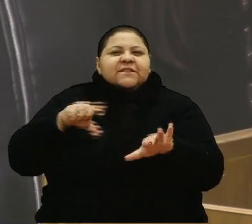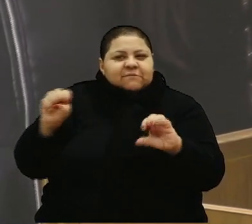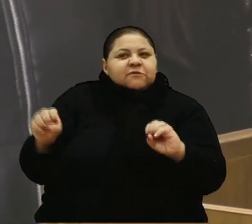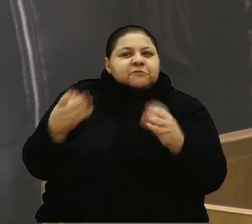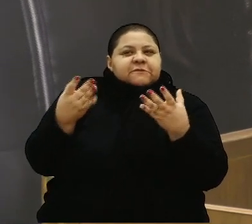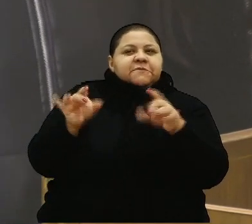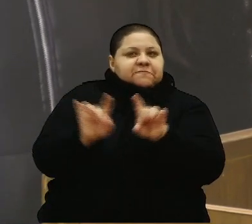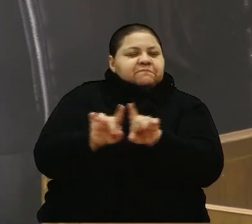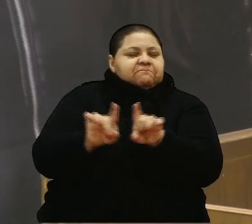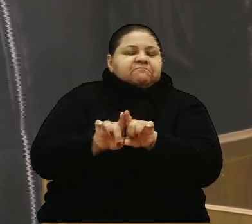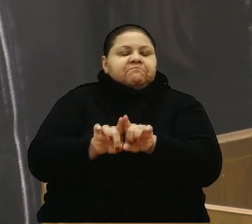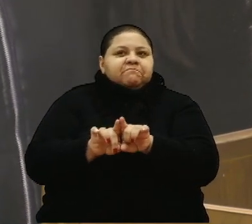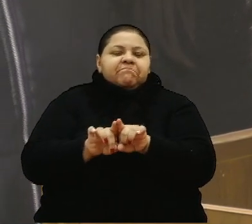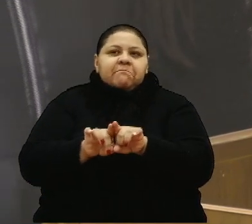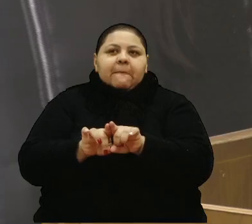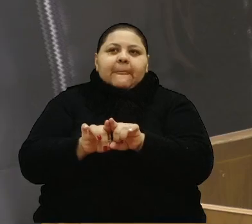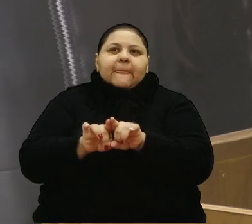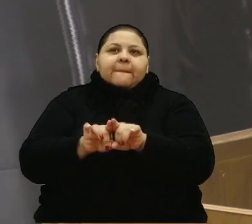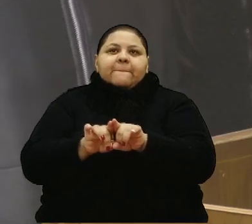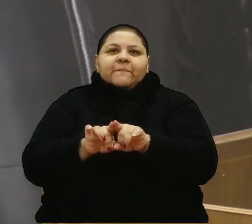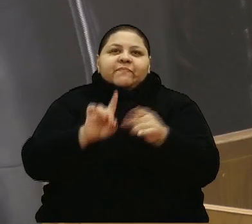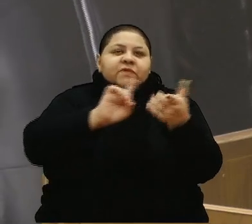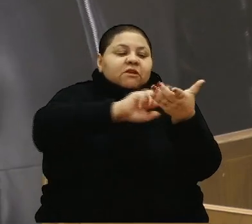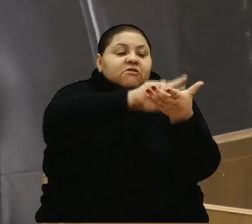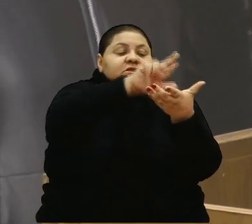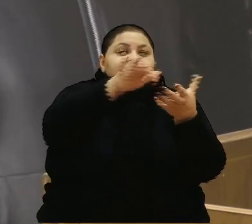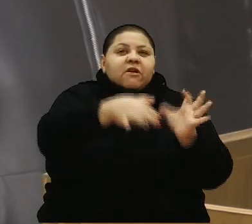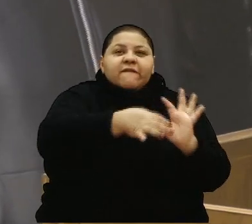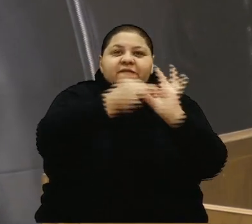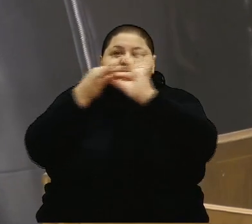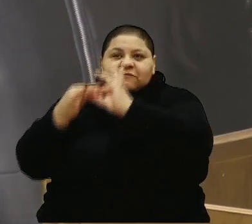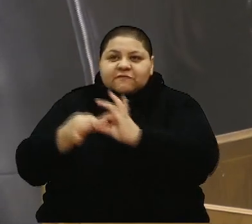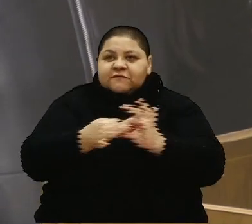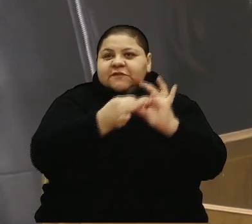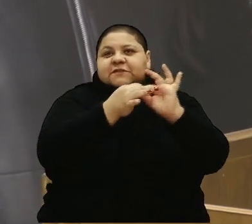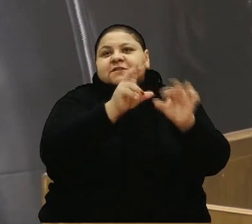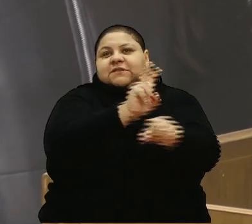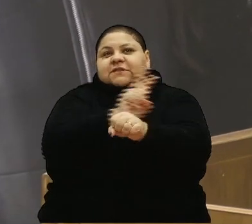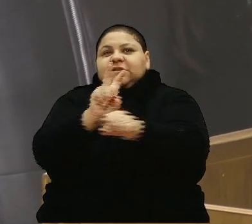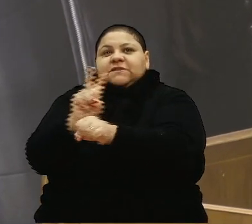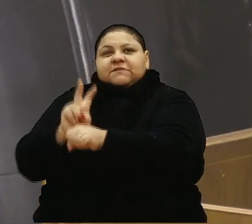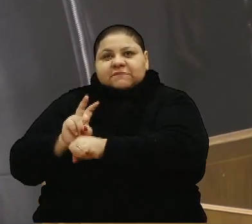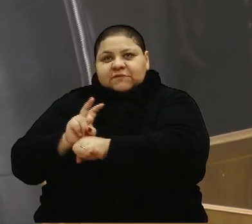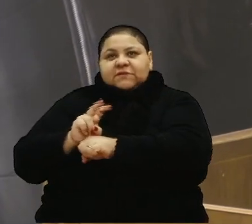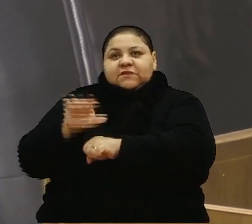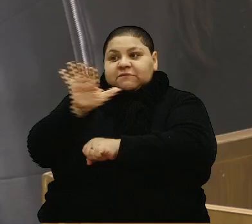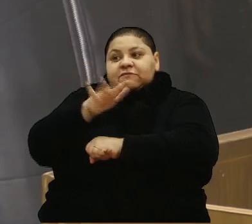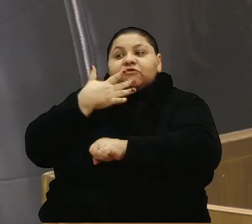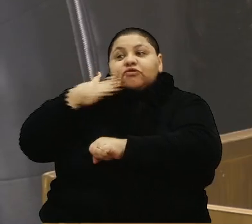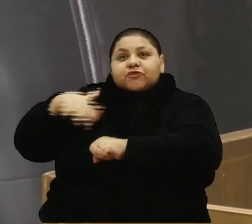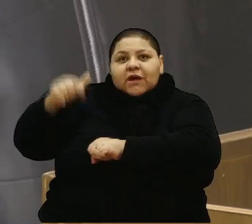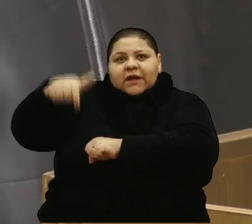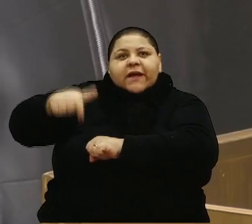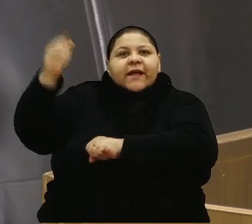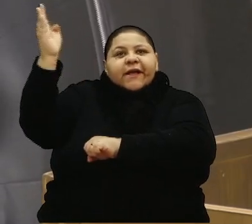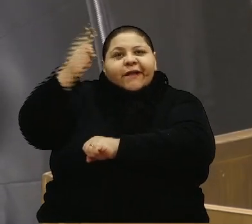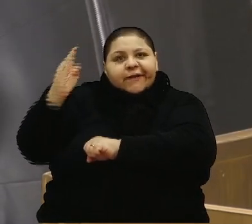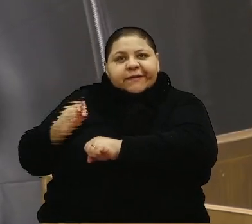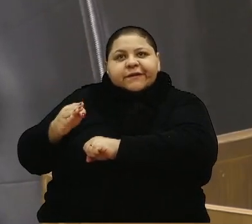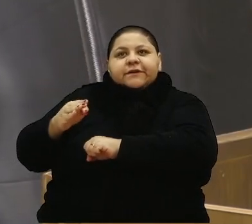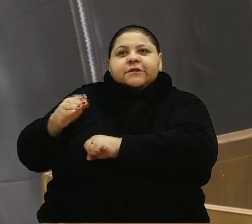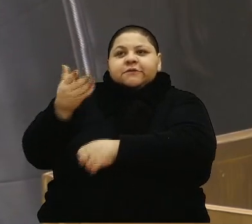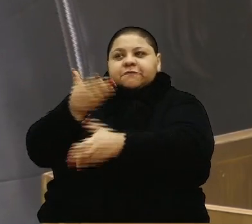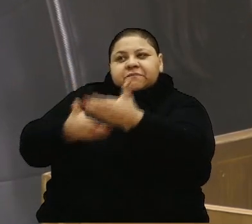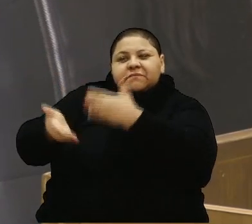também. Então, são vários vínculos que a gente tem que cuidar na área da criança e adolescente. No Brasil, nós